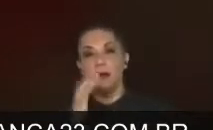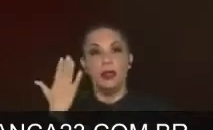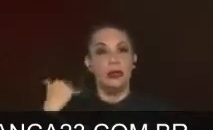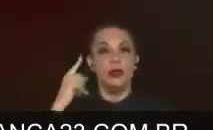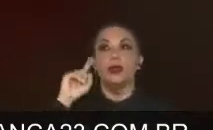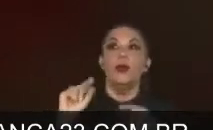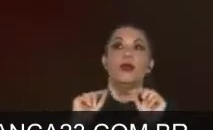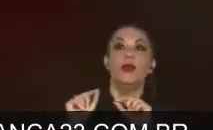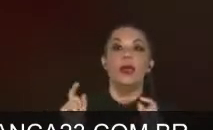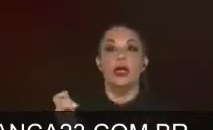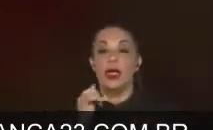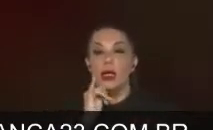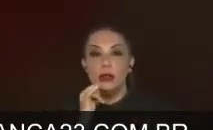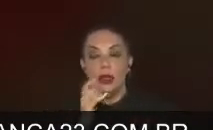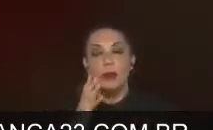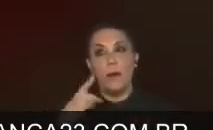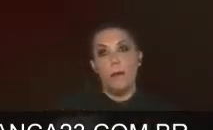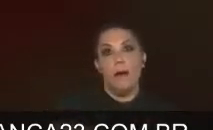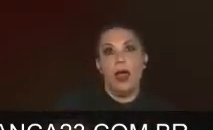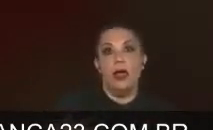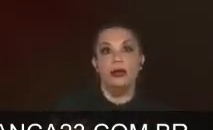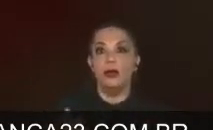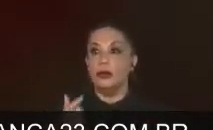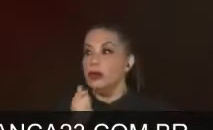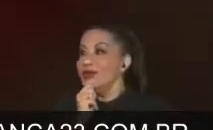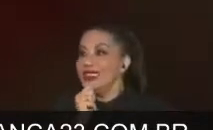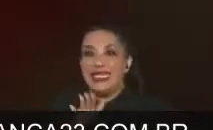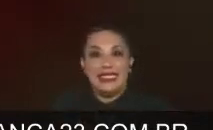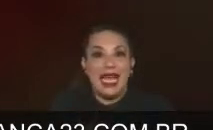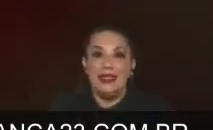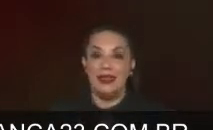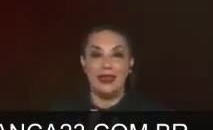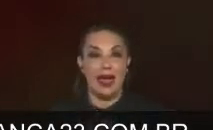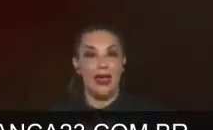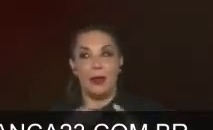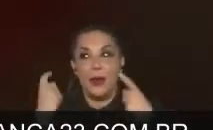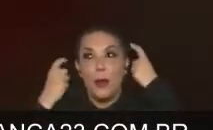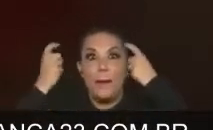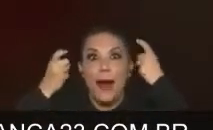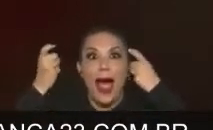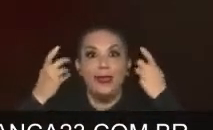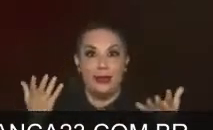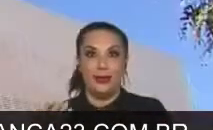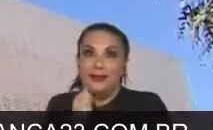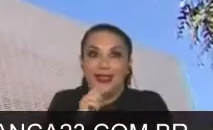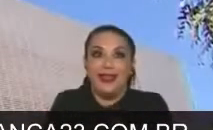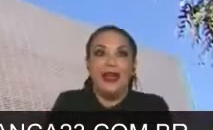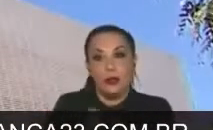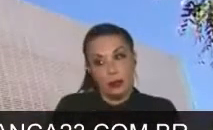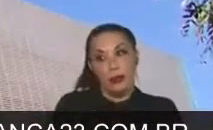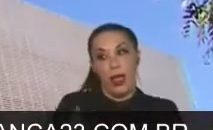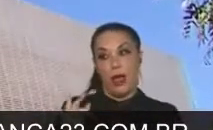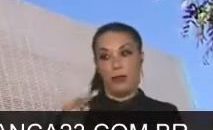que ia fazer, então dava aquela segurada, o medo de não ter nada, né, em casa, né. E esse dinheiro veio para ajudar a gente, né? O saque